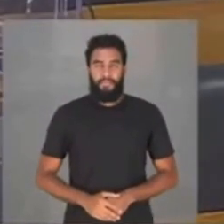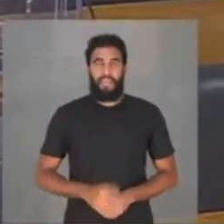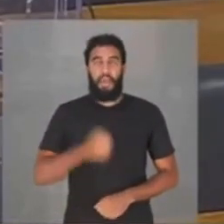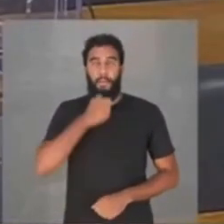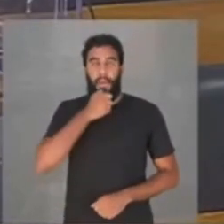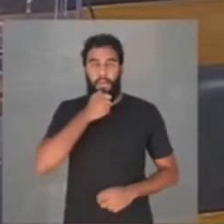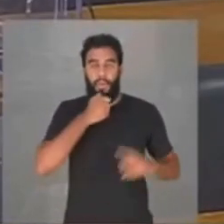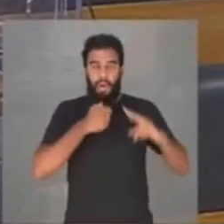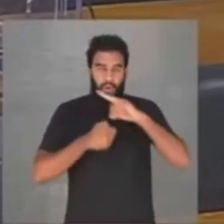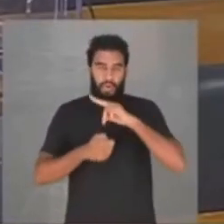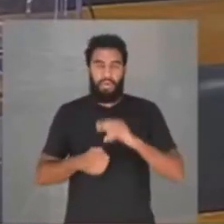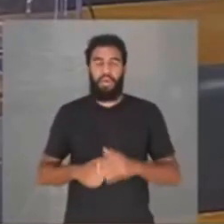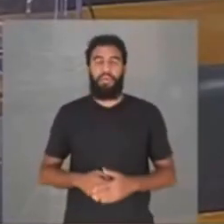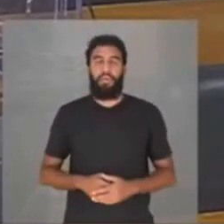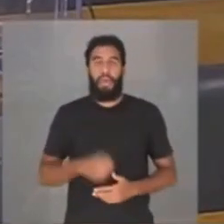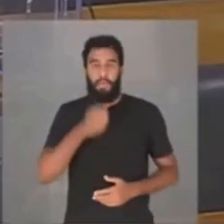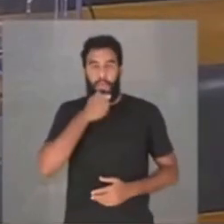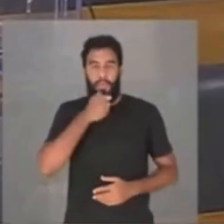Enganou o Bolsonaro.